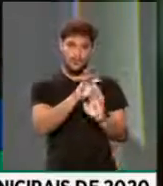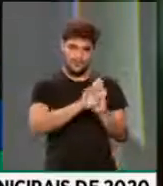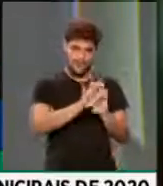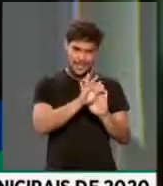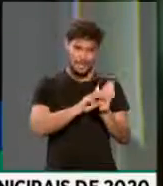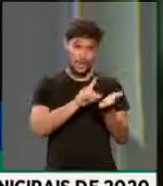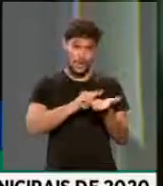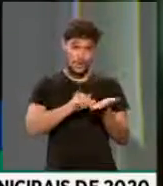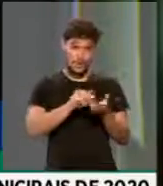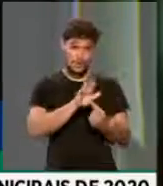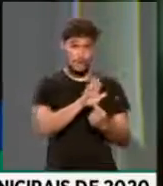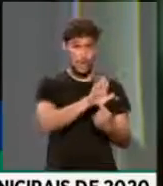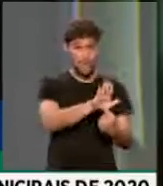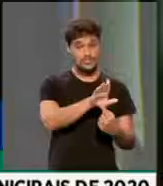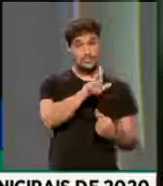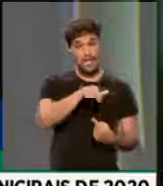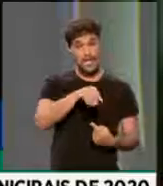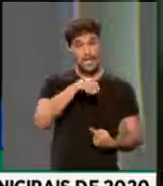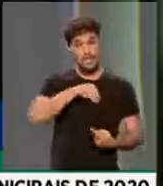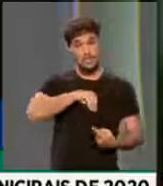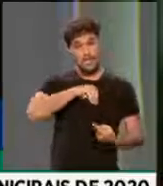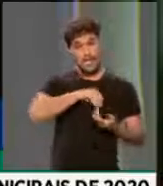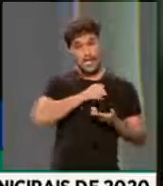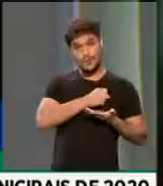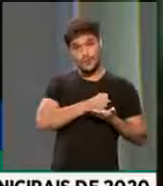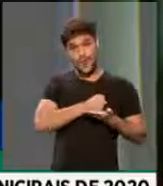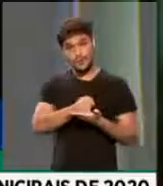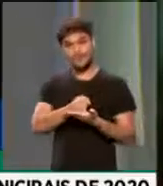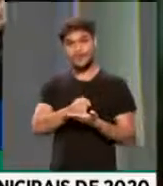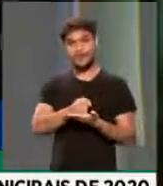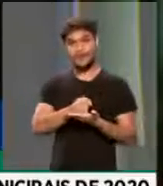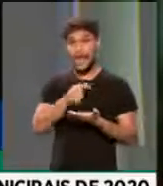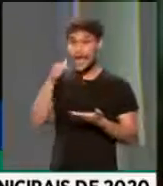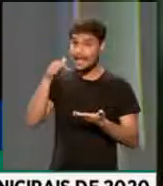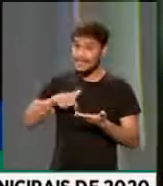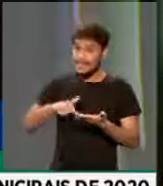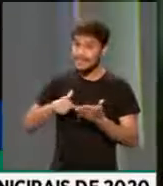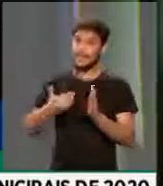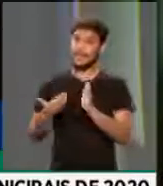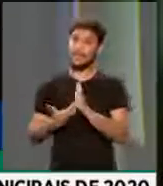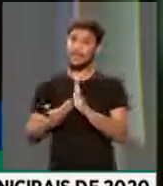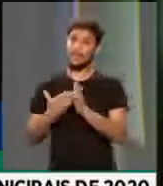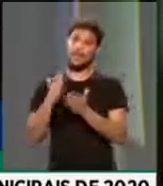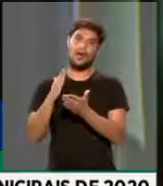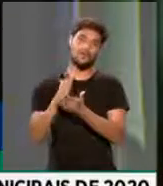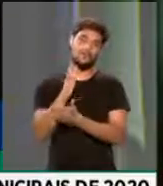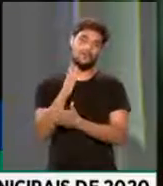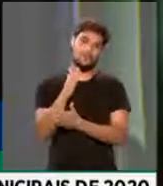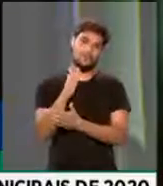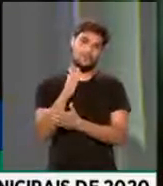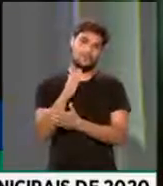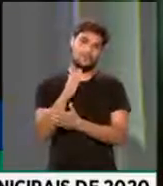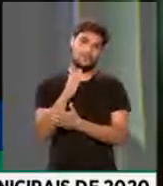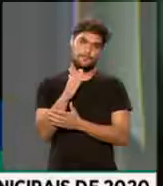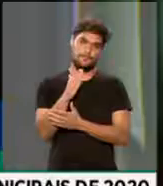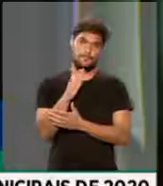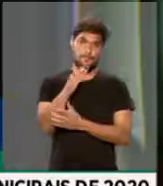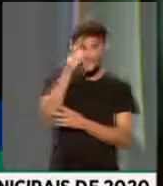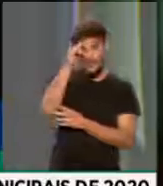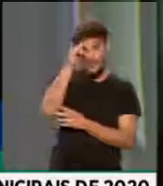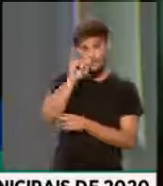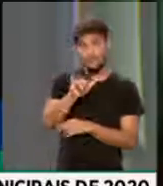auxílio emergencial que esta casa aprovou, iniciativa desta casa, que